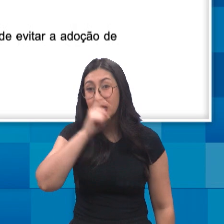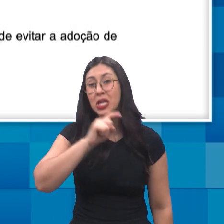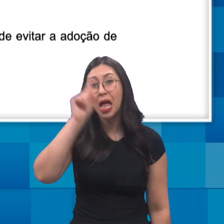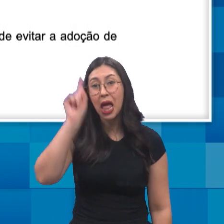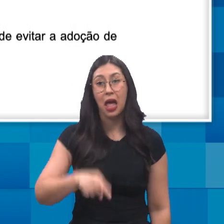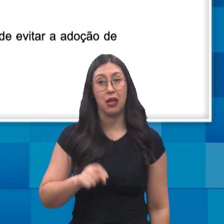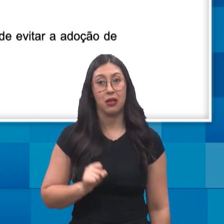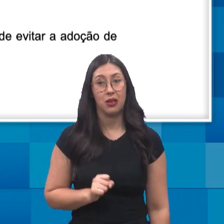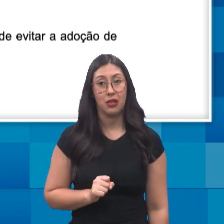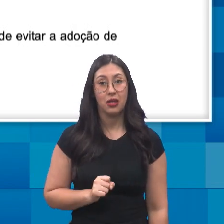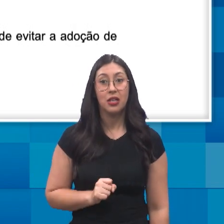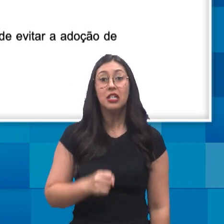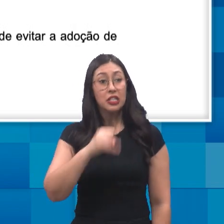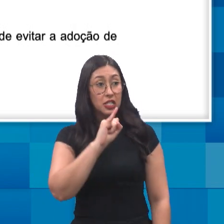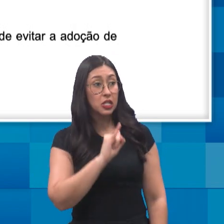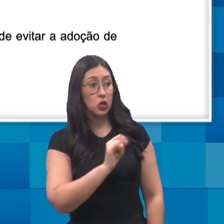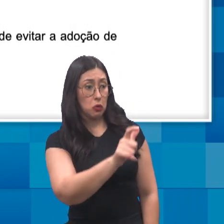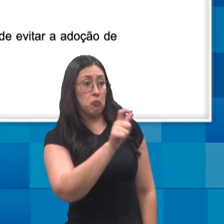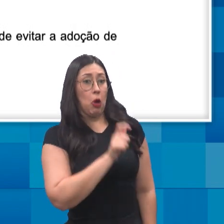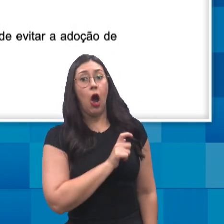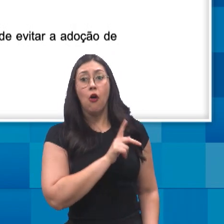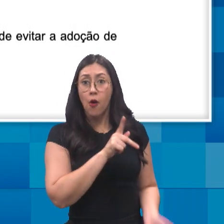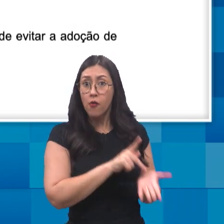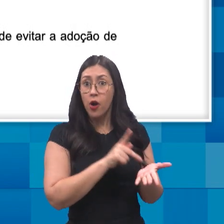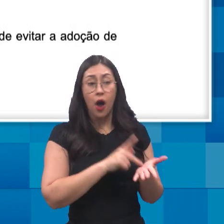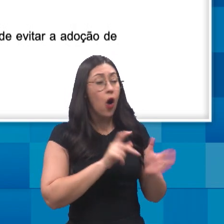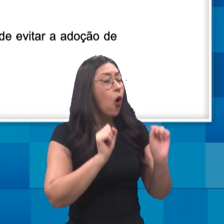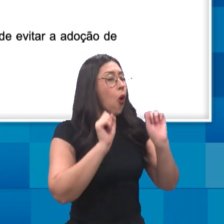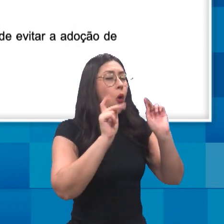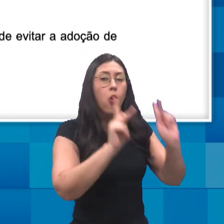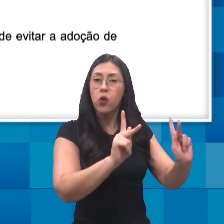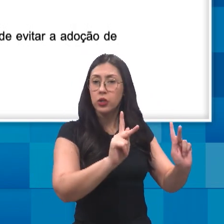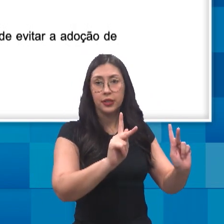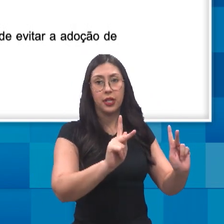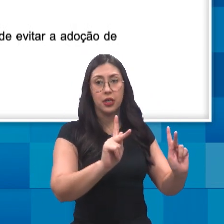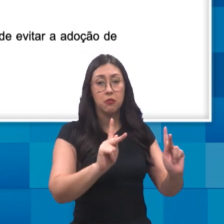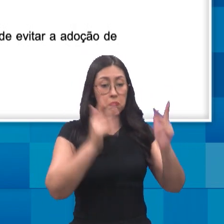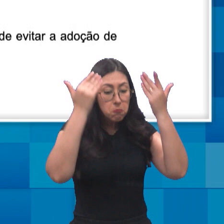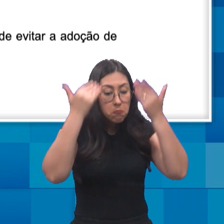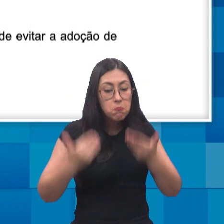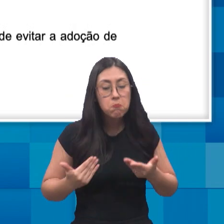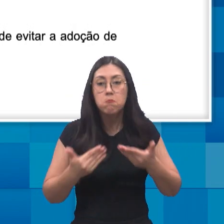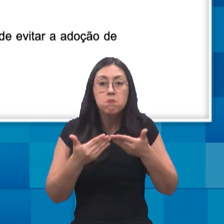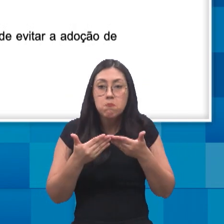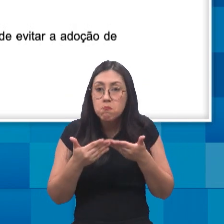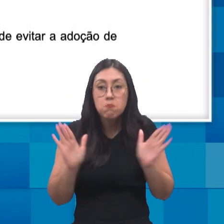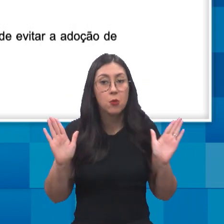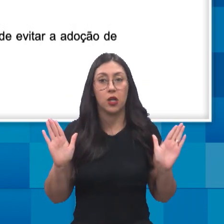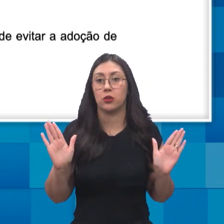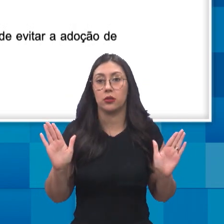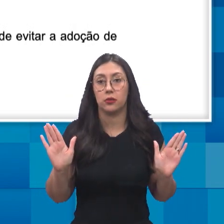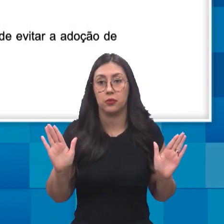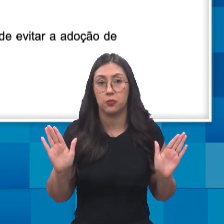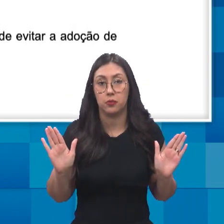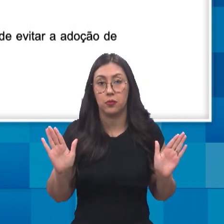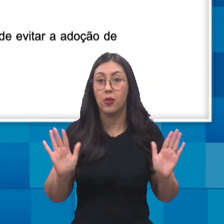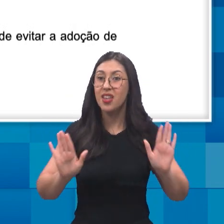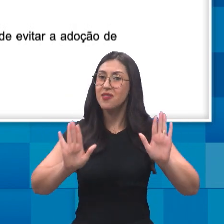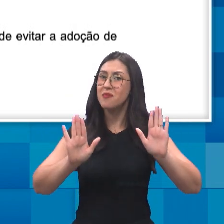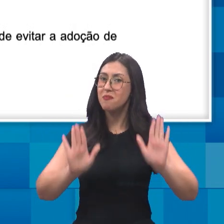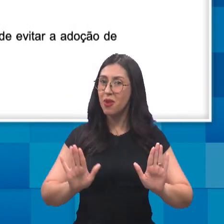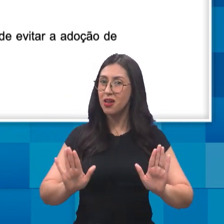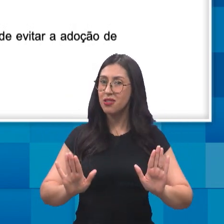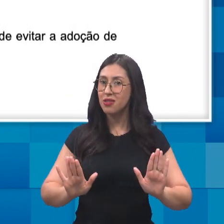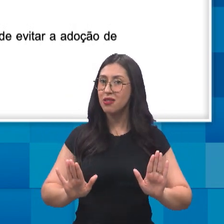verdades, eu não tenho problema nenhum. Falem o quanto quiser, eu estou aqui na vida pública e disposto a receber críticas. Agora,